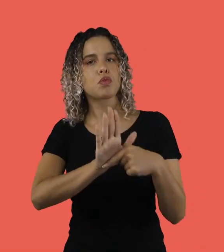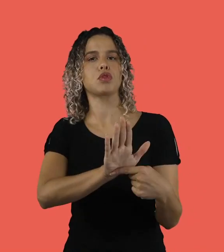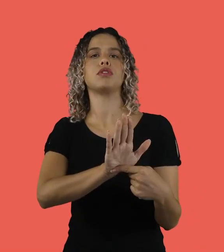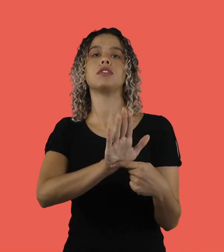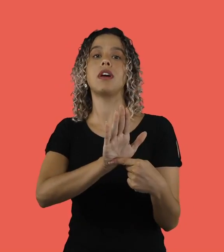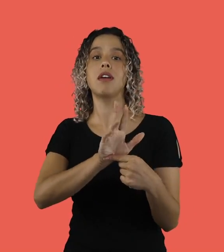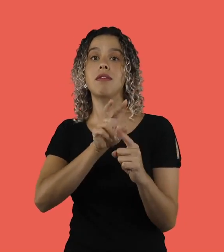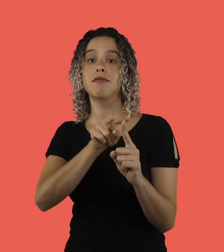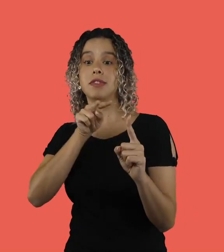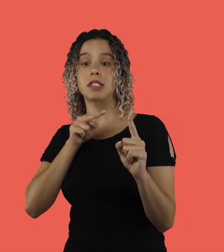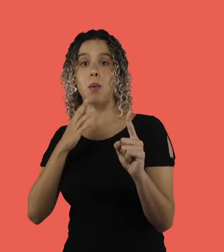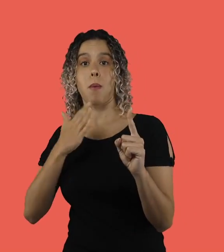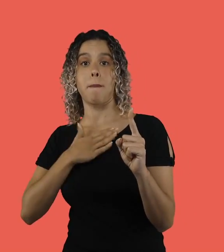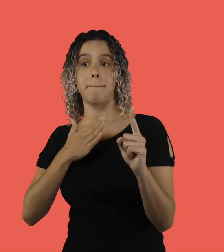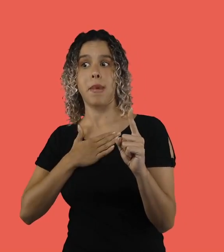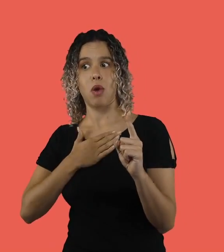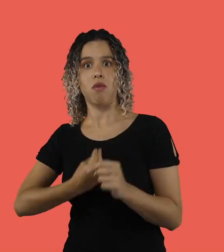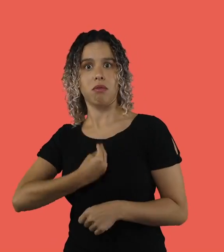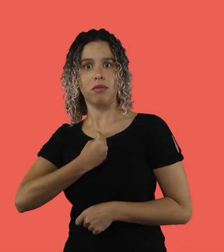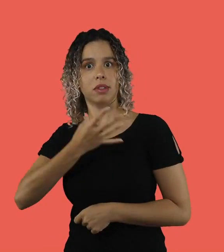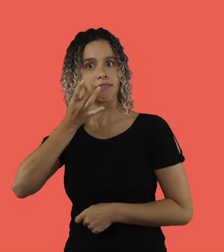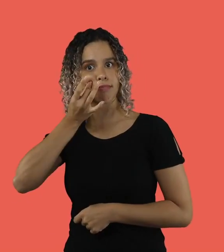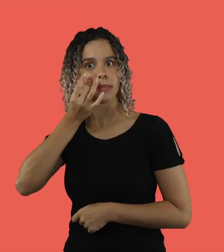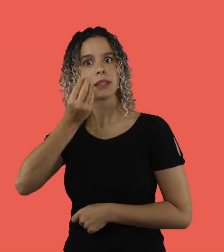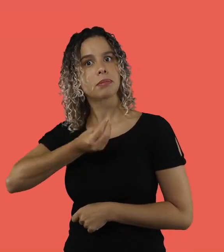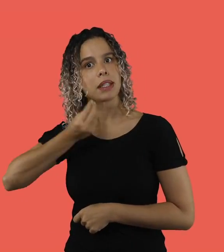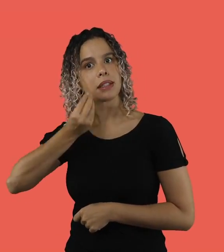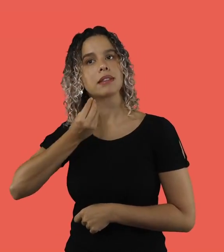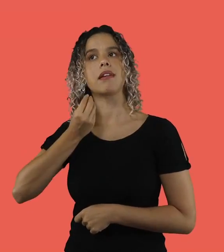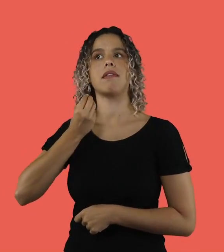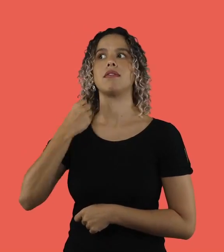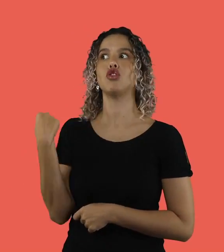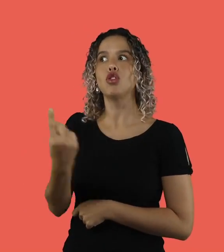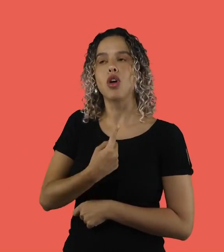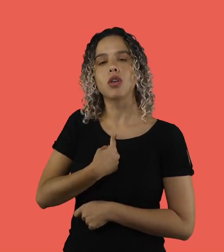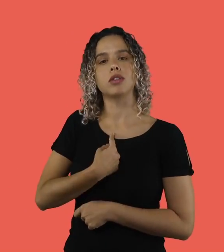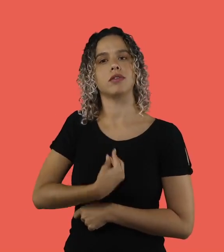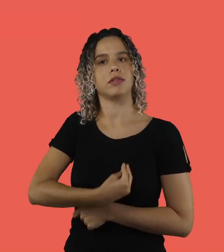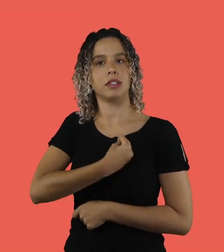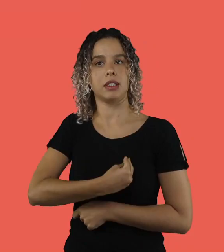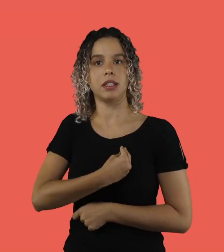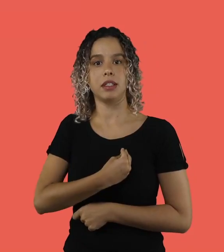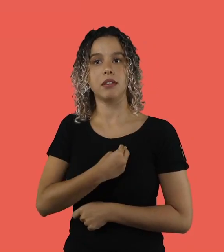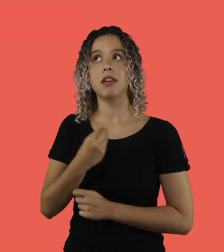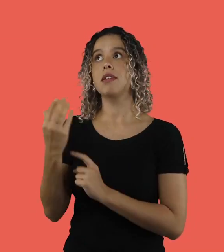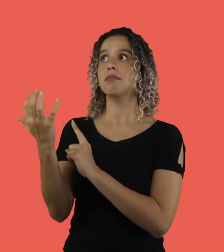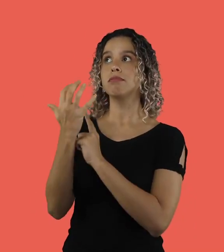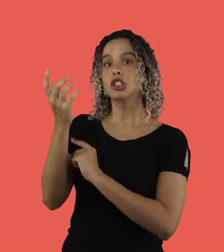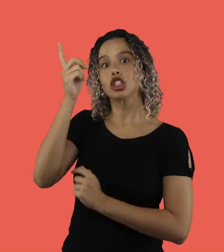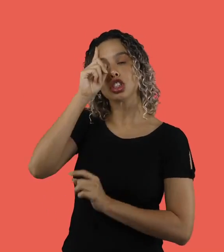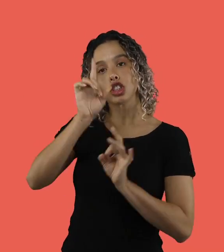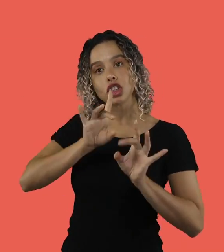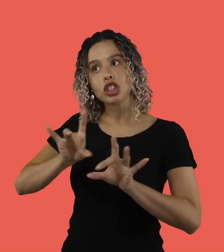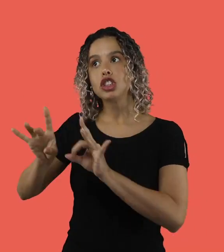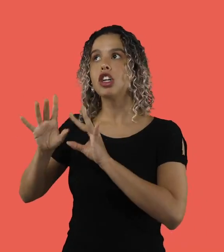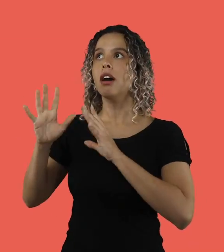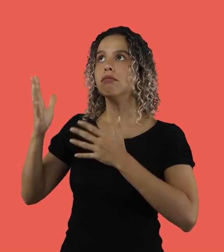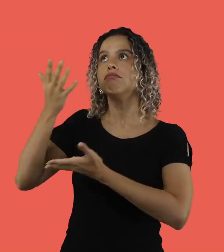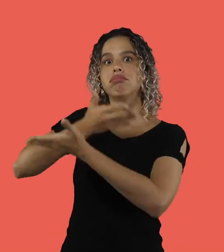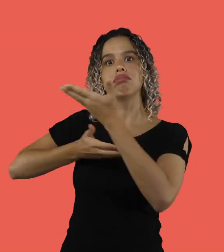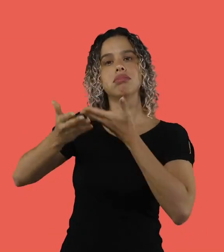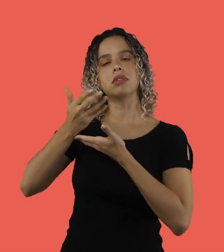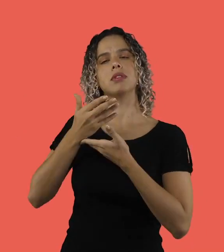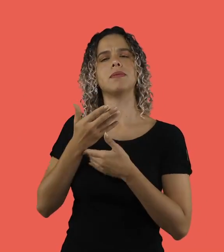mostrar com uma visão de dentro, de mostrar uma realidade nossa, que é algo que interfere no nosso dia a dia.